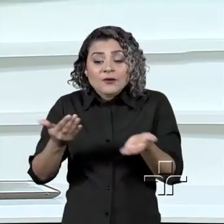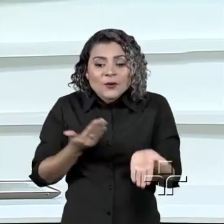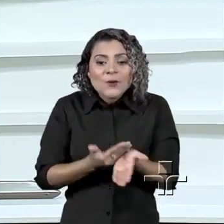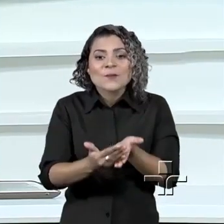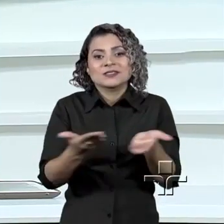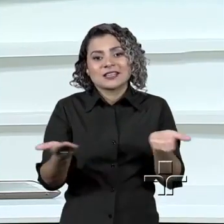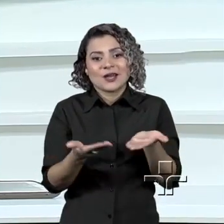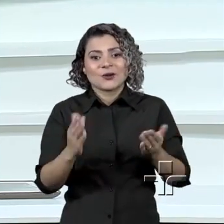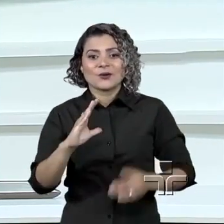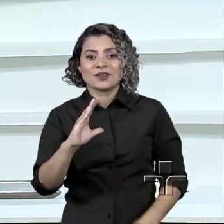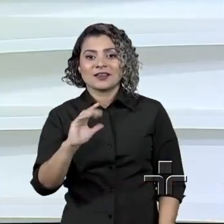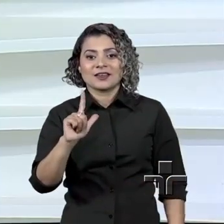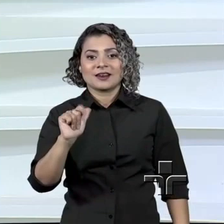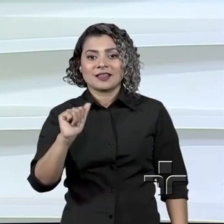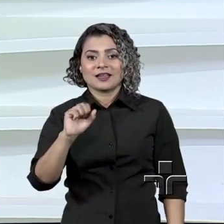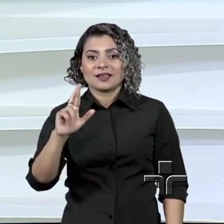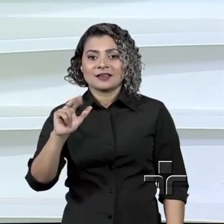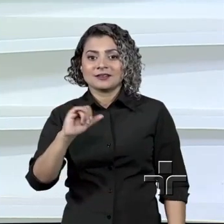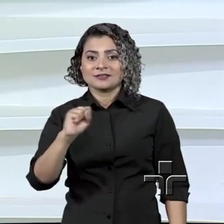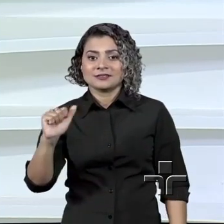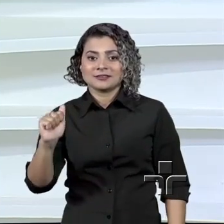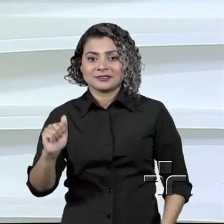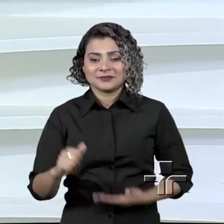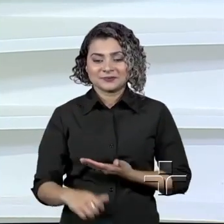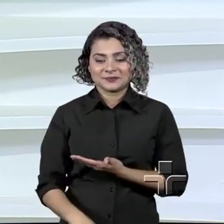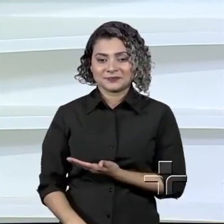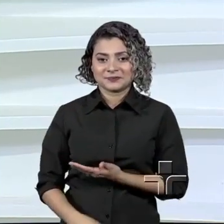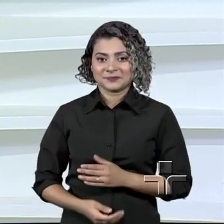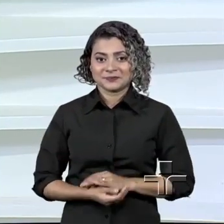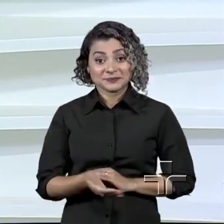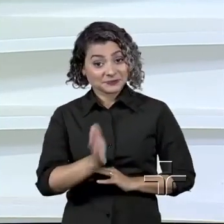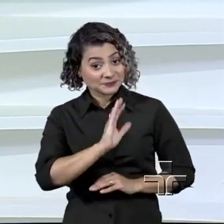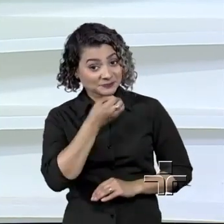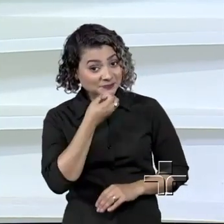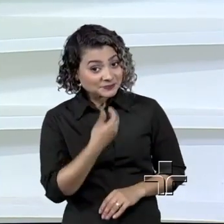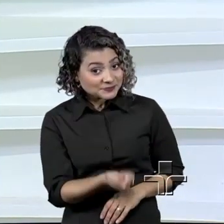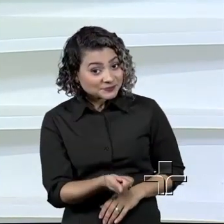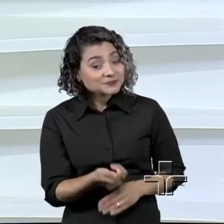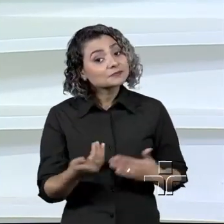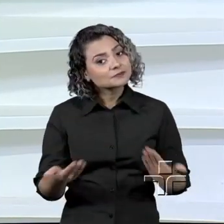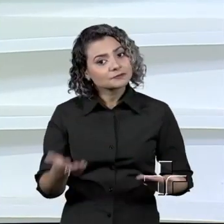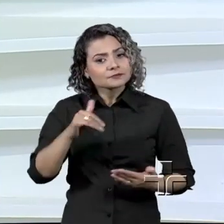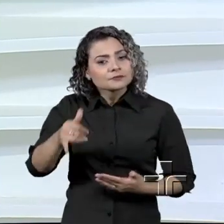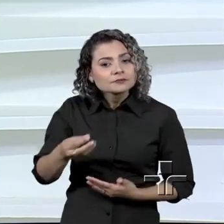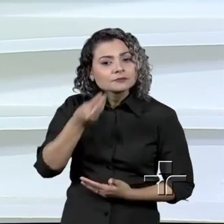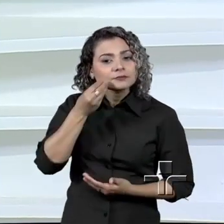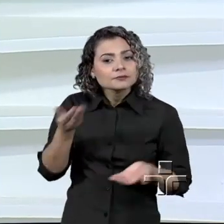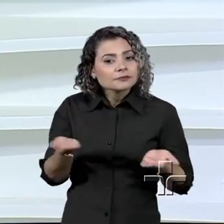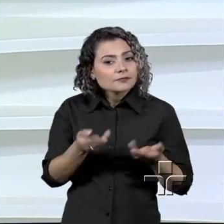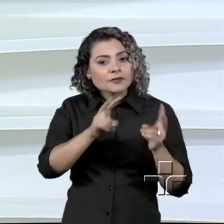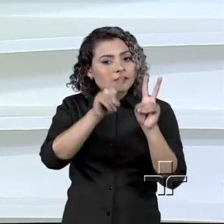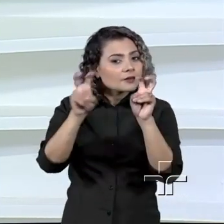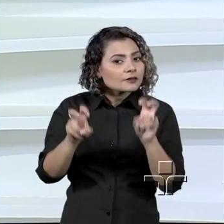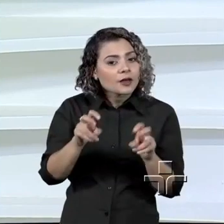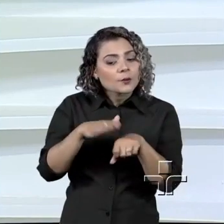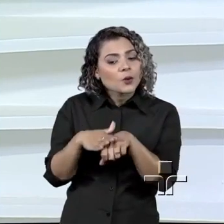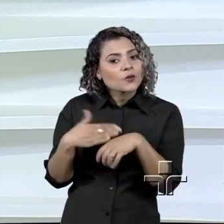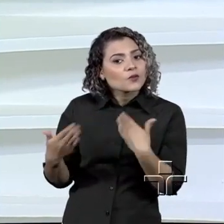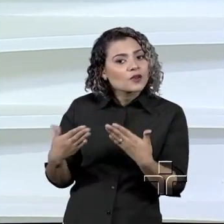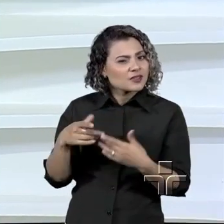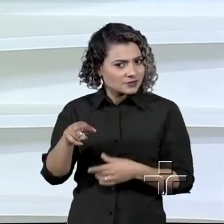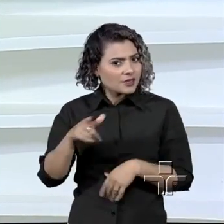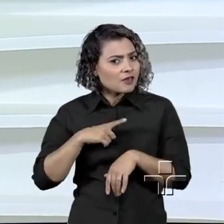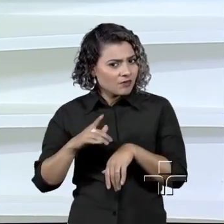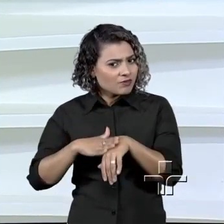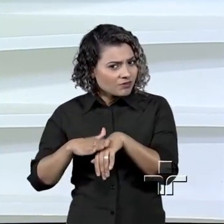aqui com a Clarice. Tudo bem, senadora? Como vai? Tudo bom, Clarice. Tudo bom. Queria aproveitar um pouquinho esse gancho da conversa que a senhora teve